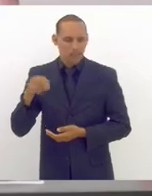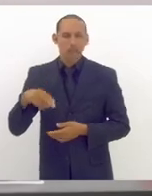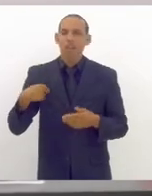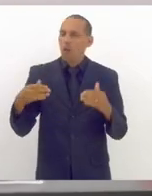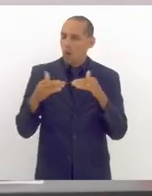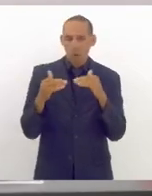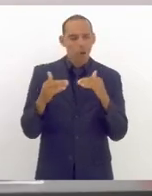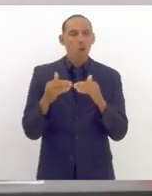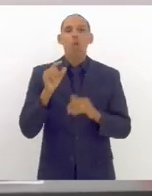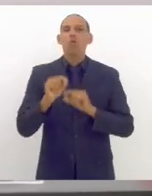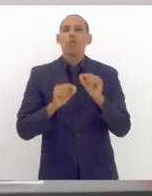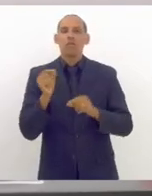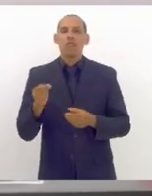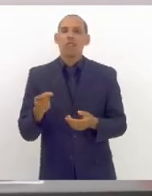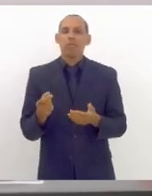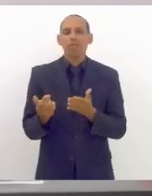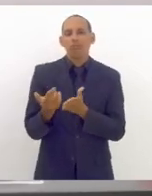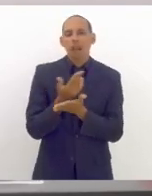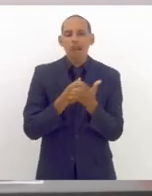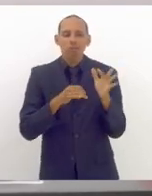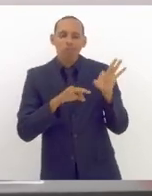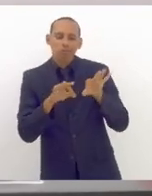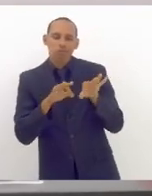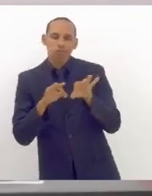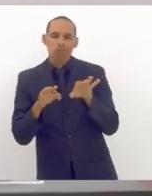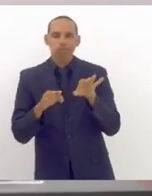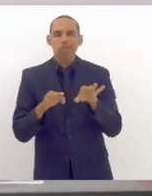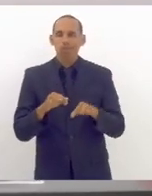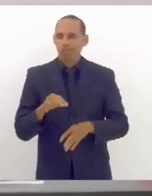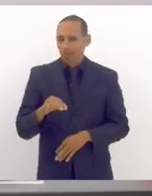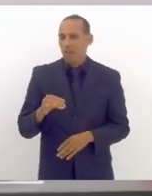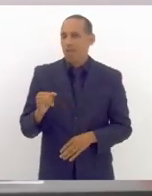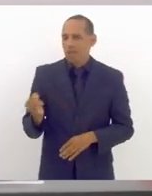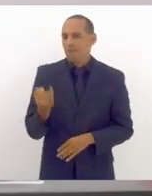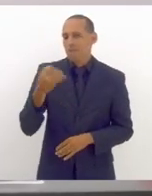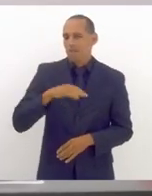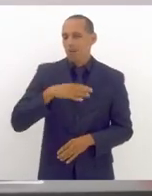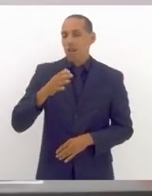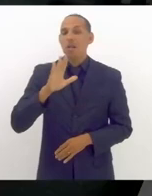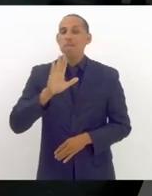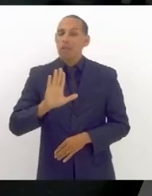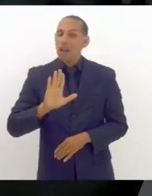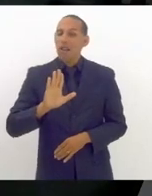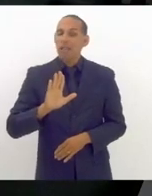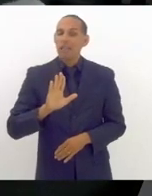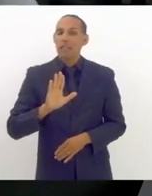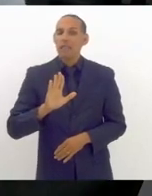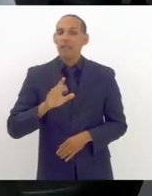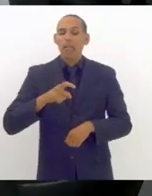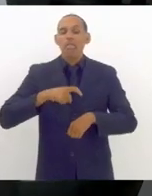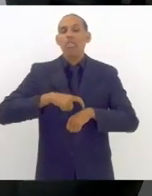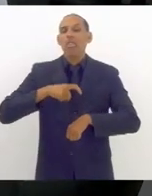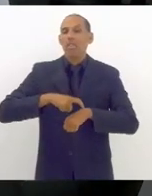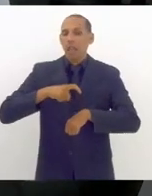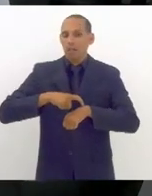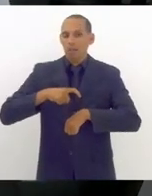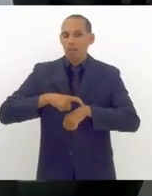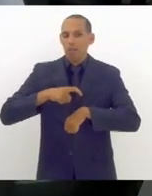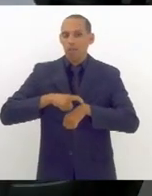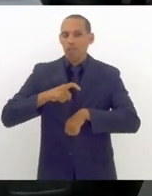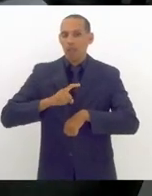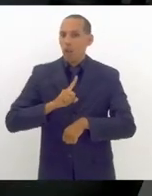também da desse desenho e acho que isso era Arrojado é importante no entanto é qual é o time da